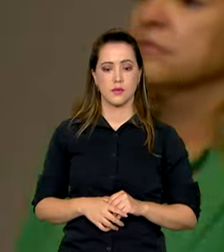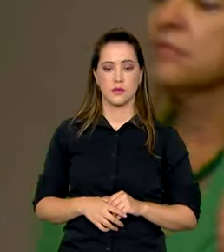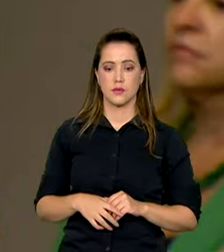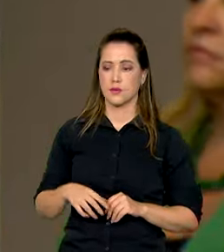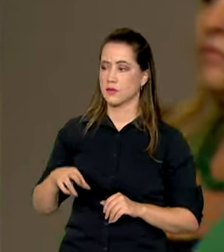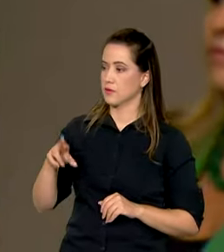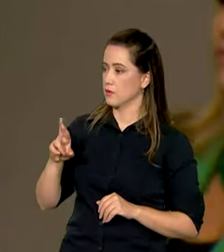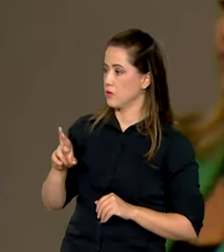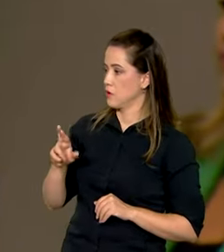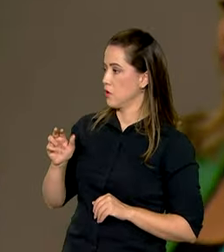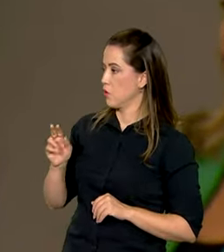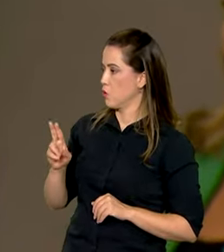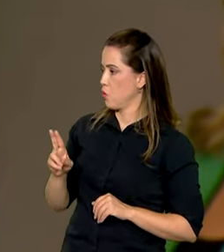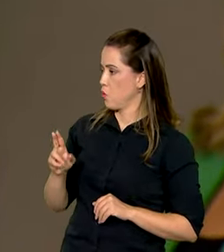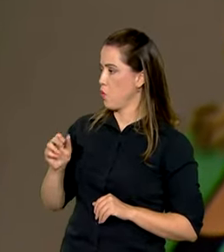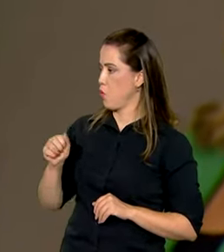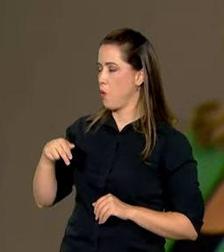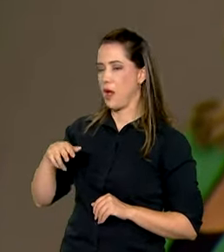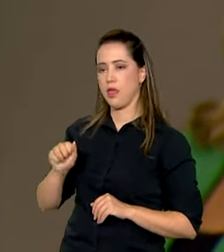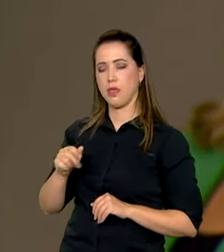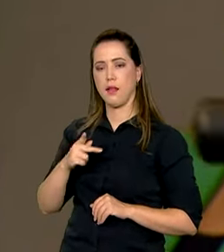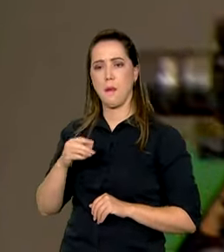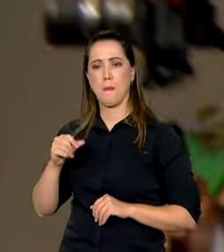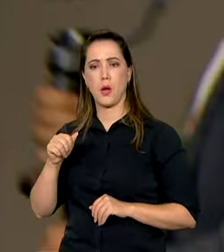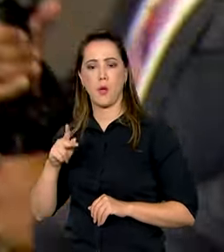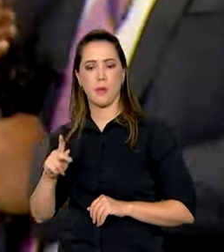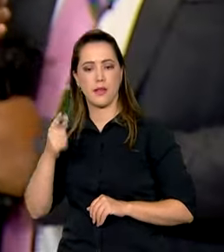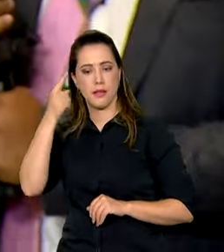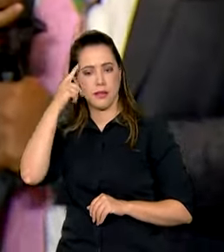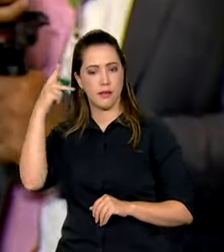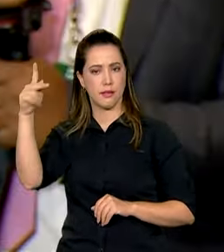Ruana, Ruana Pop. Então, gente, muito obrigada e